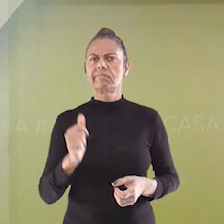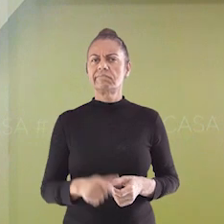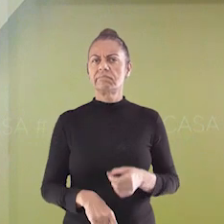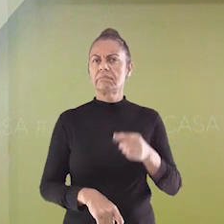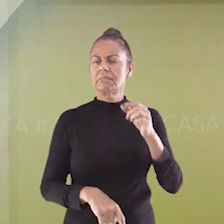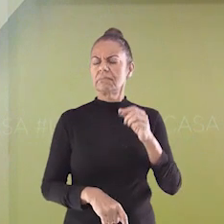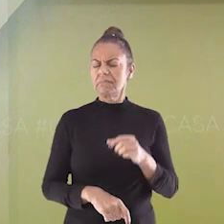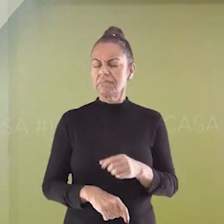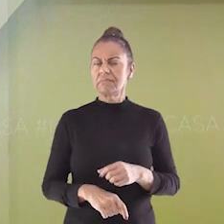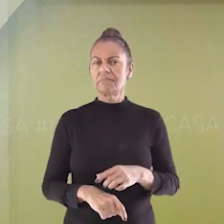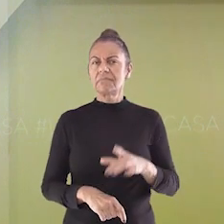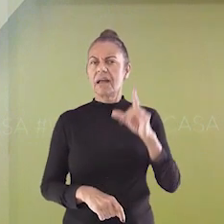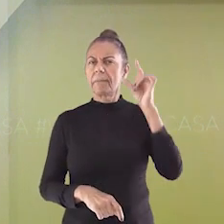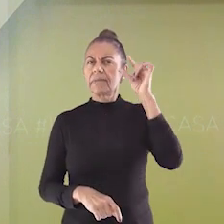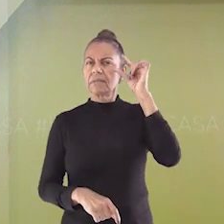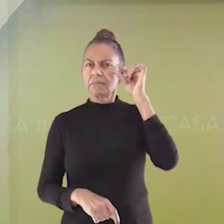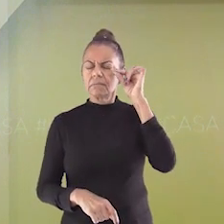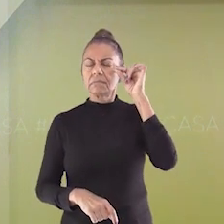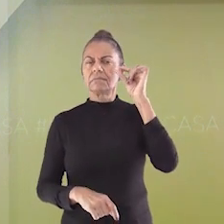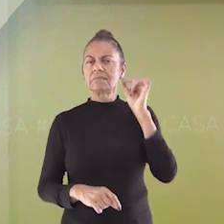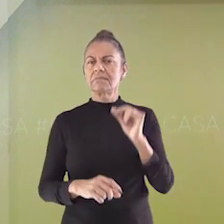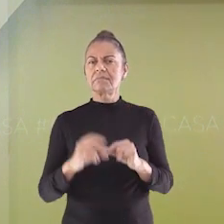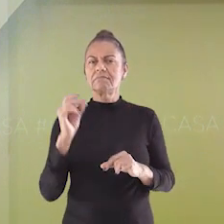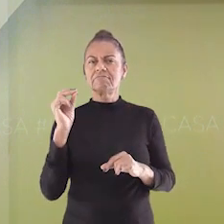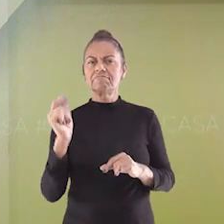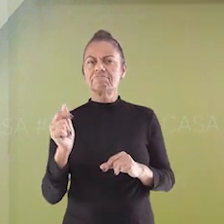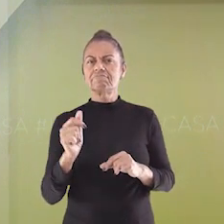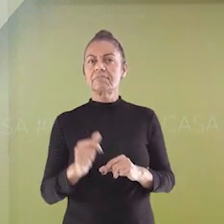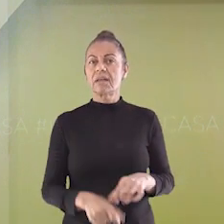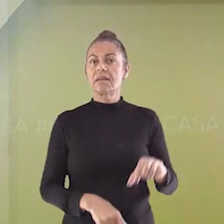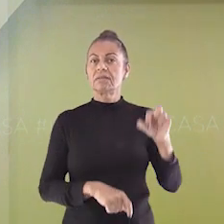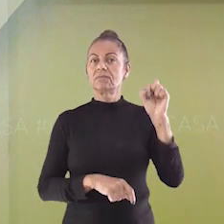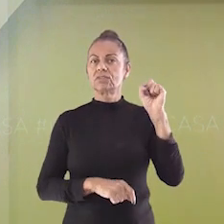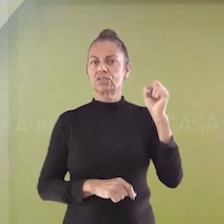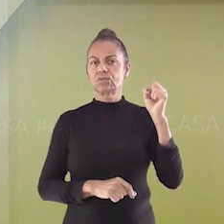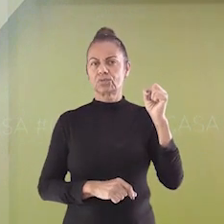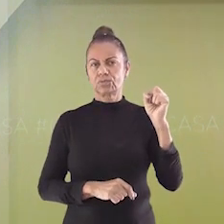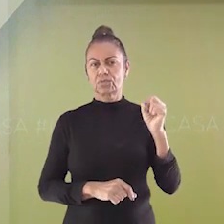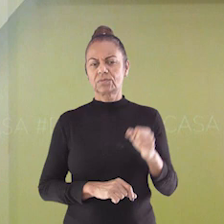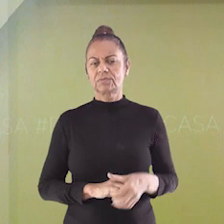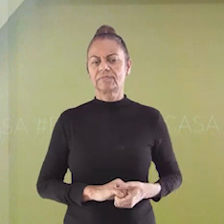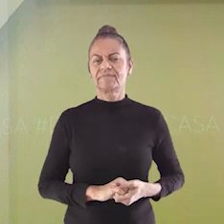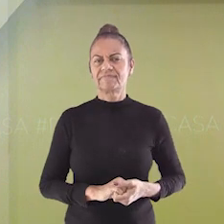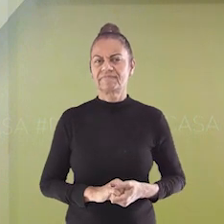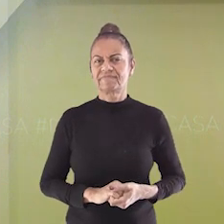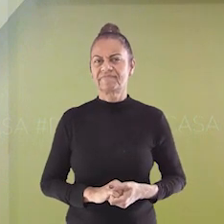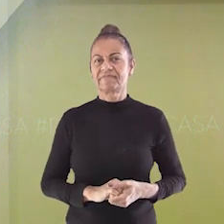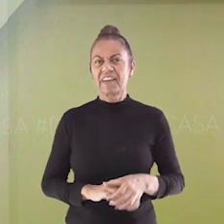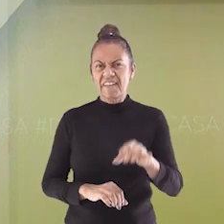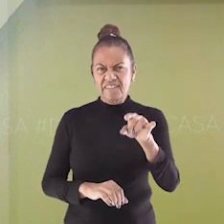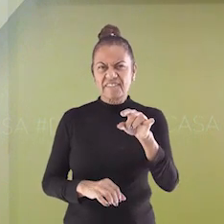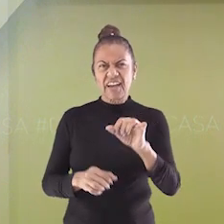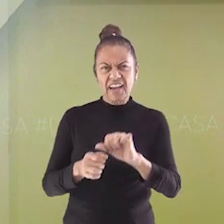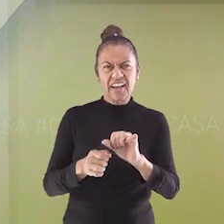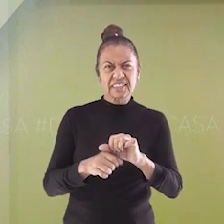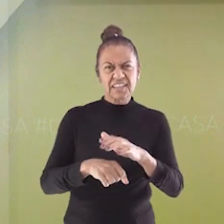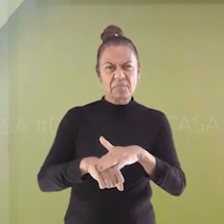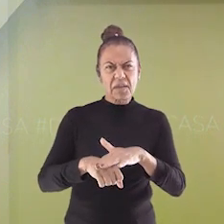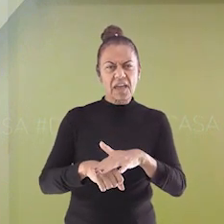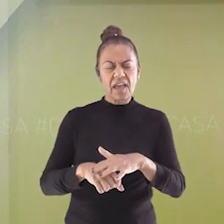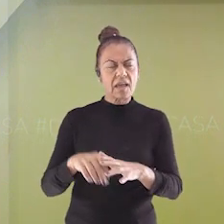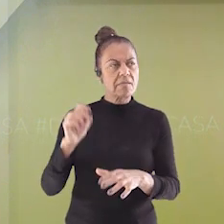Pisque aí os olhos na sua casa, estale os dedos. Todo mundo fazendo aí em casa. Vocês sabiam que